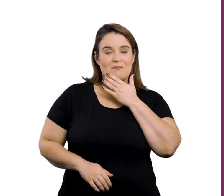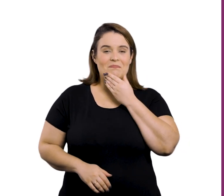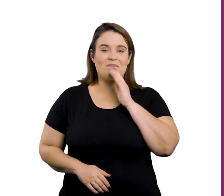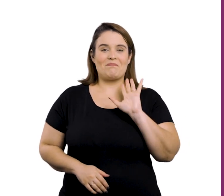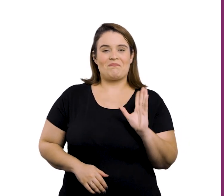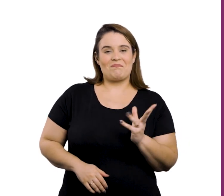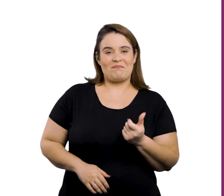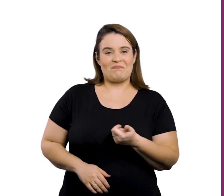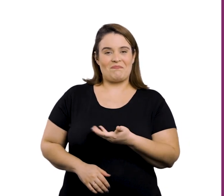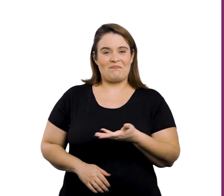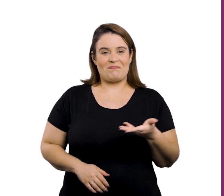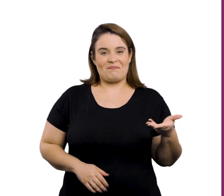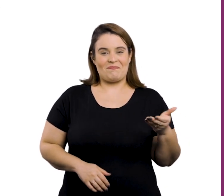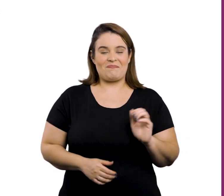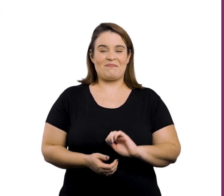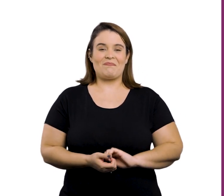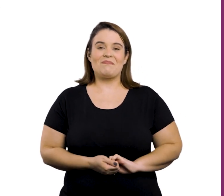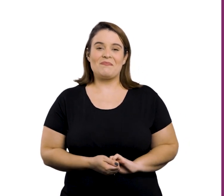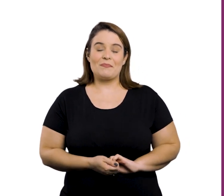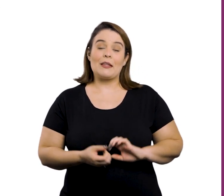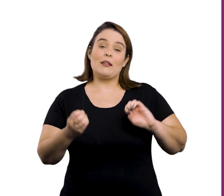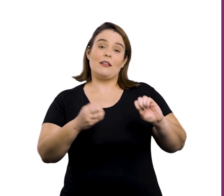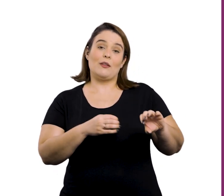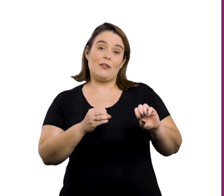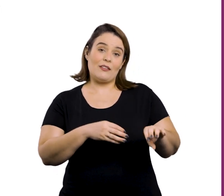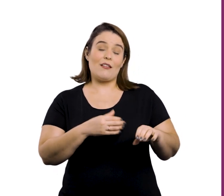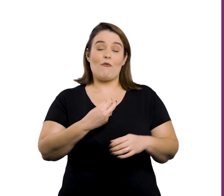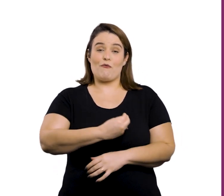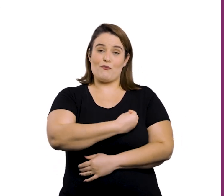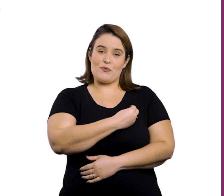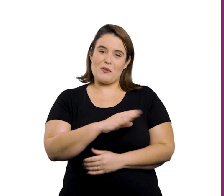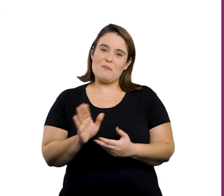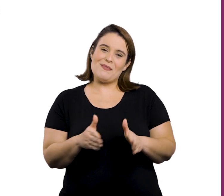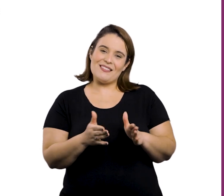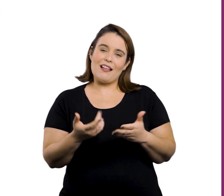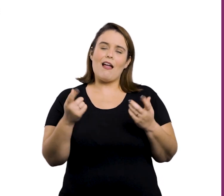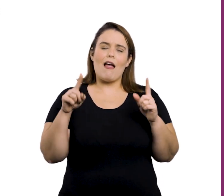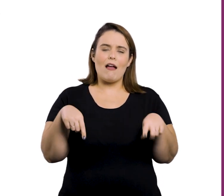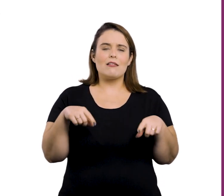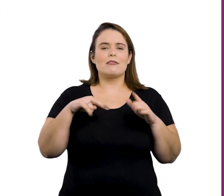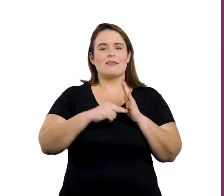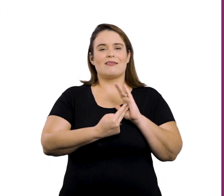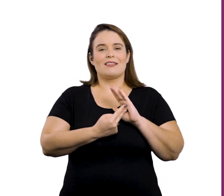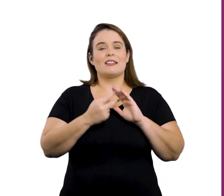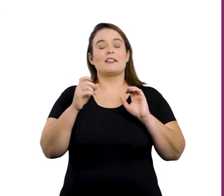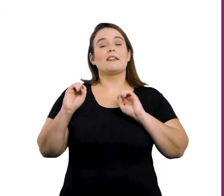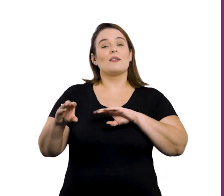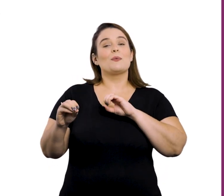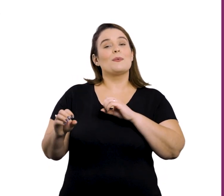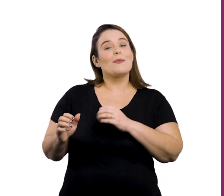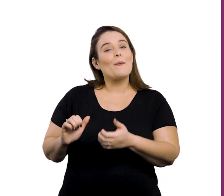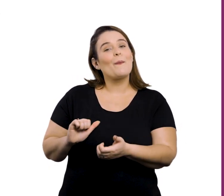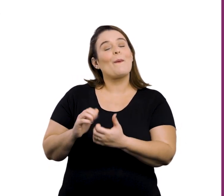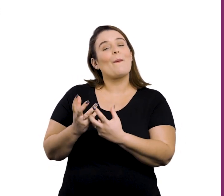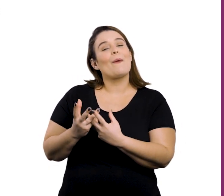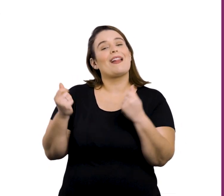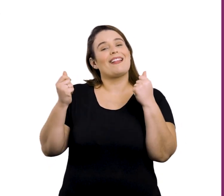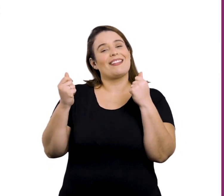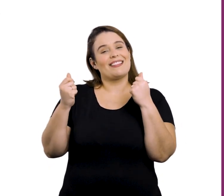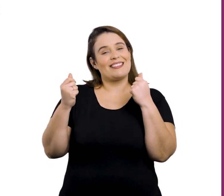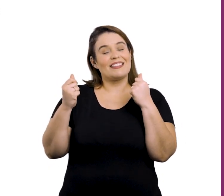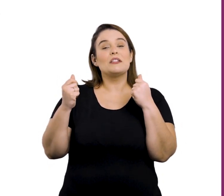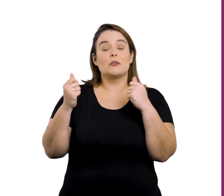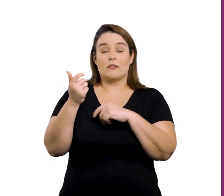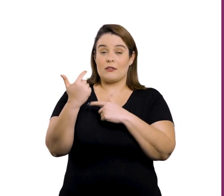de todas e todos. Educar para uma vida produtiva é educar para a qualificação do trabalho. Em